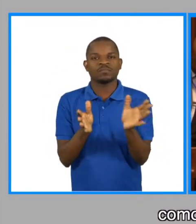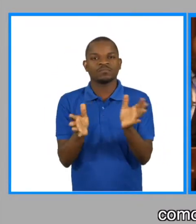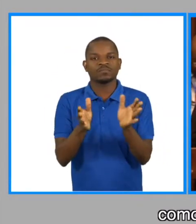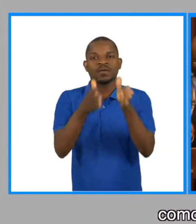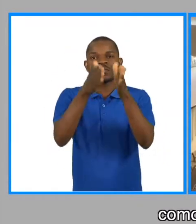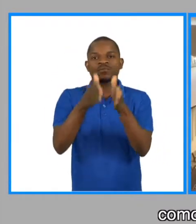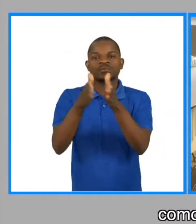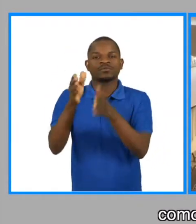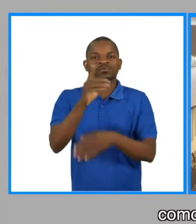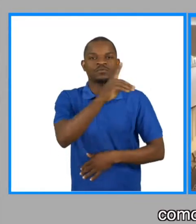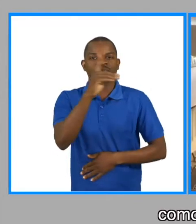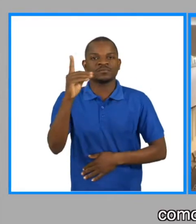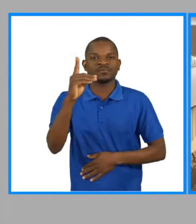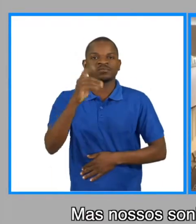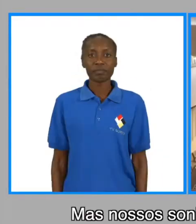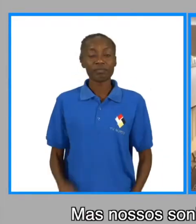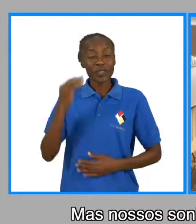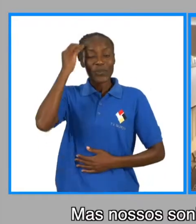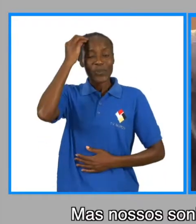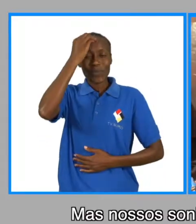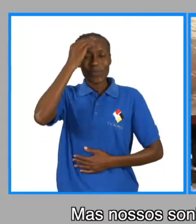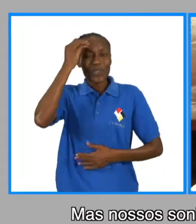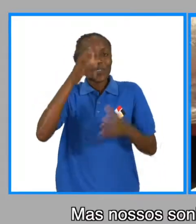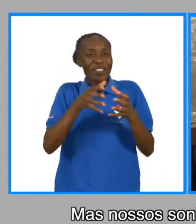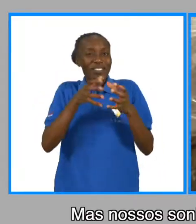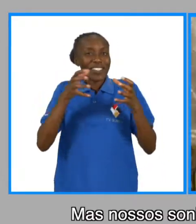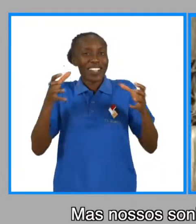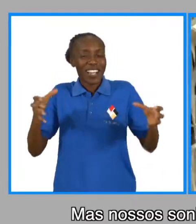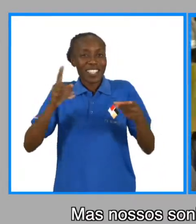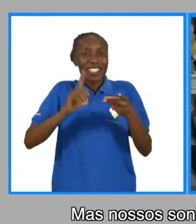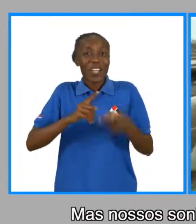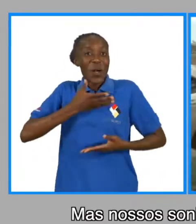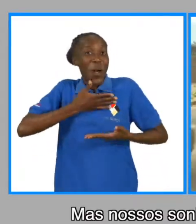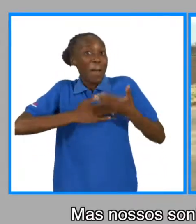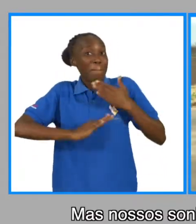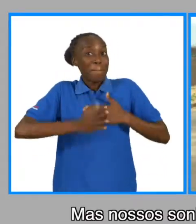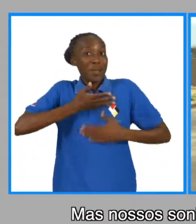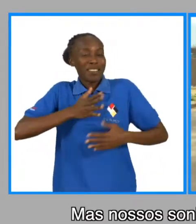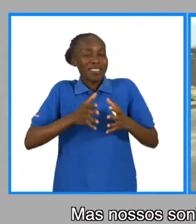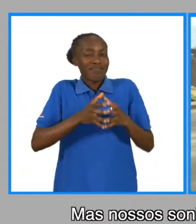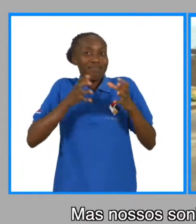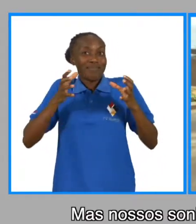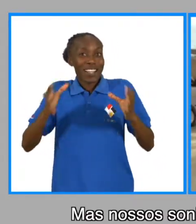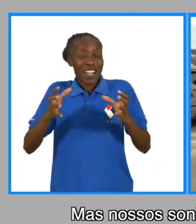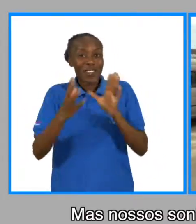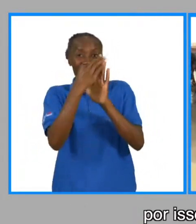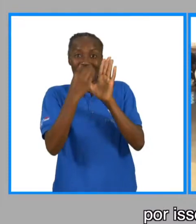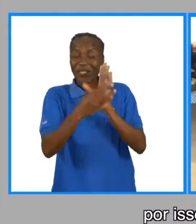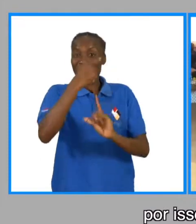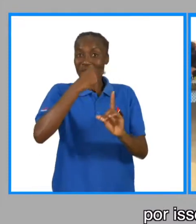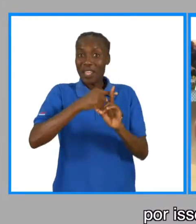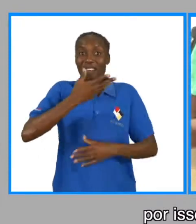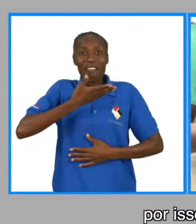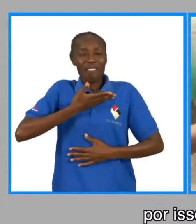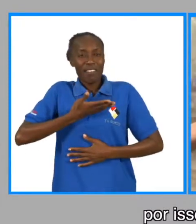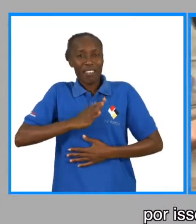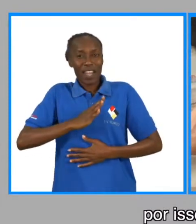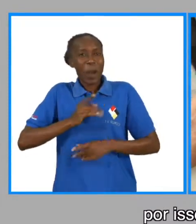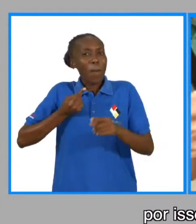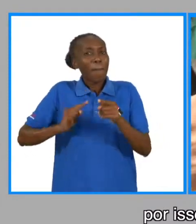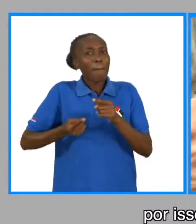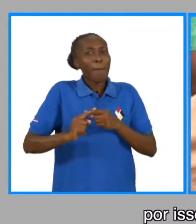é que deve ser tratada a pessoa com deficiência. Mas nossos sonhos são maiores, nossas ambições crescem a cada conquista. Por isso queremos